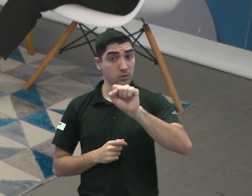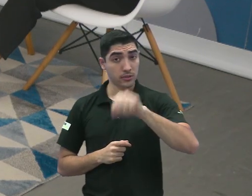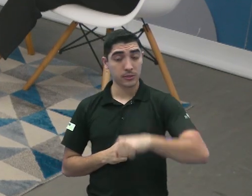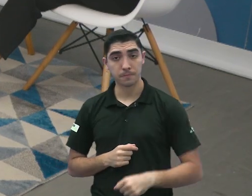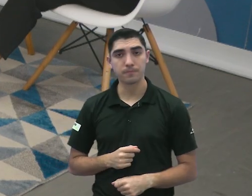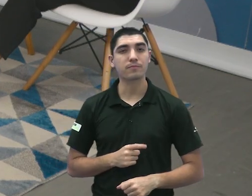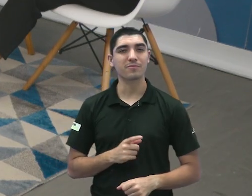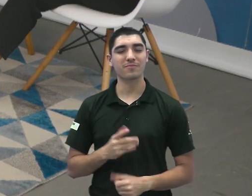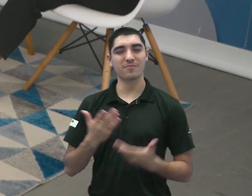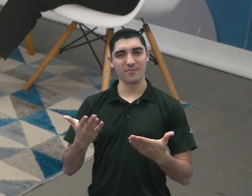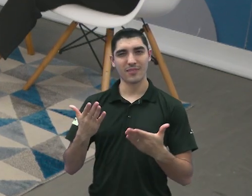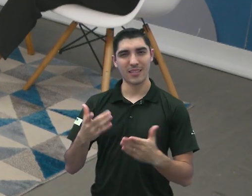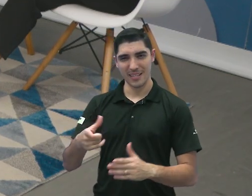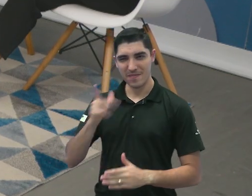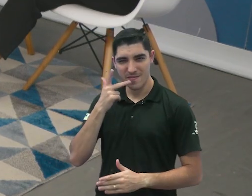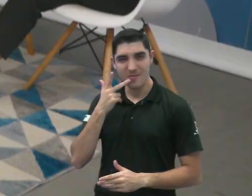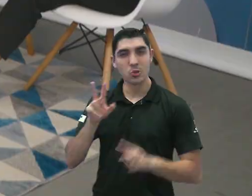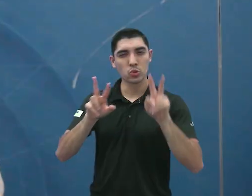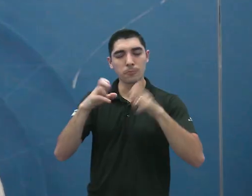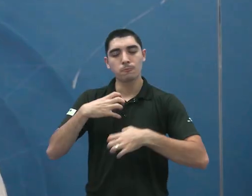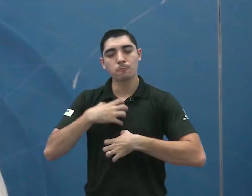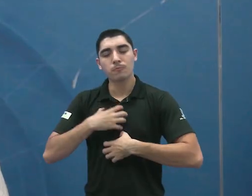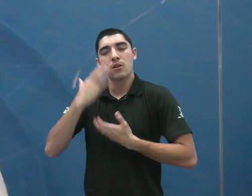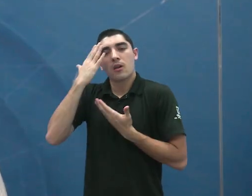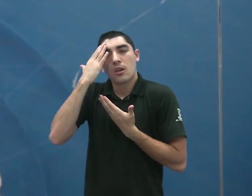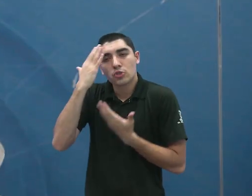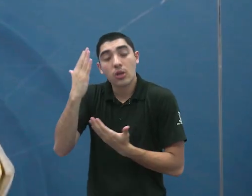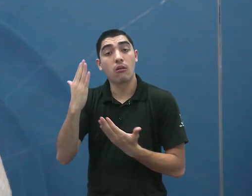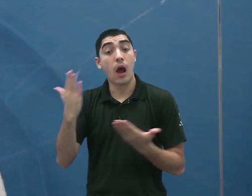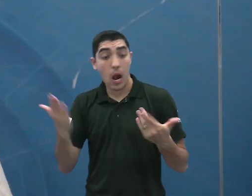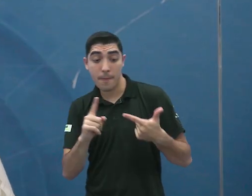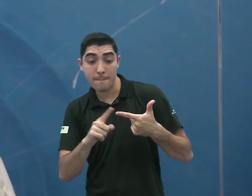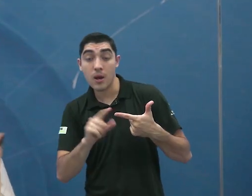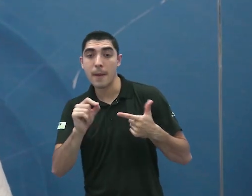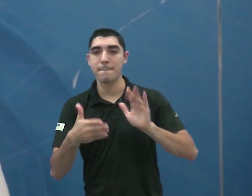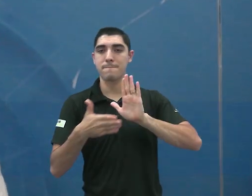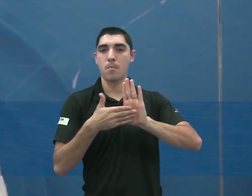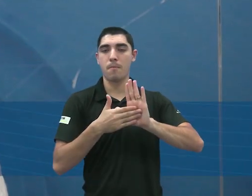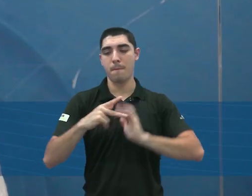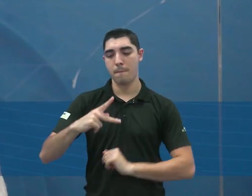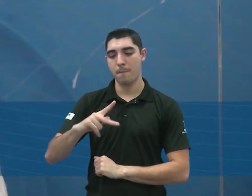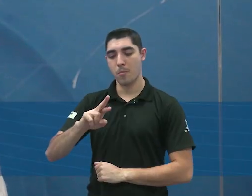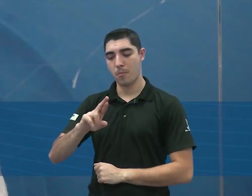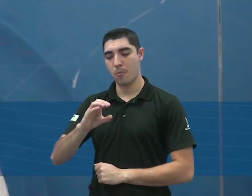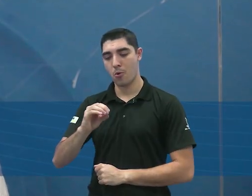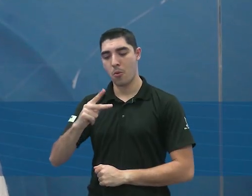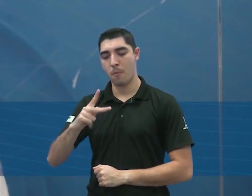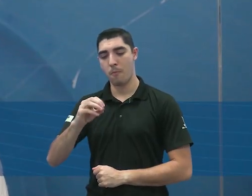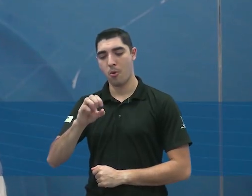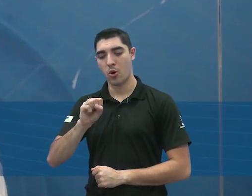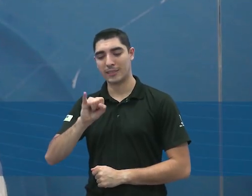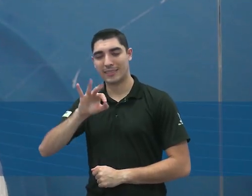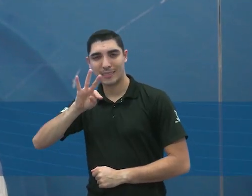Sim. A gente vem de uma vertente que falou-se muito sobre gratidão e agora a gente vem com essa palavra de propósito, né? E a gente precisa